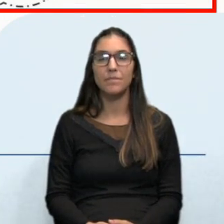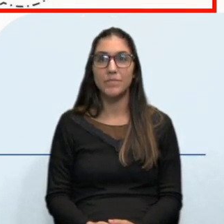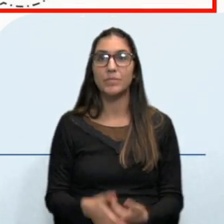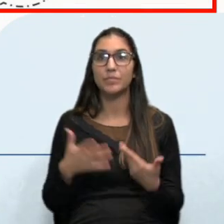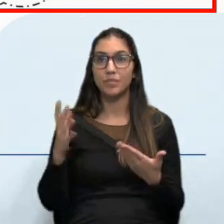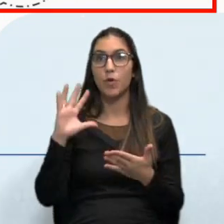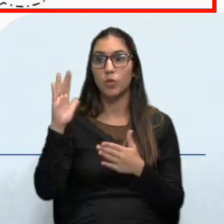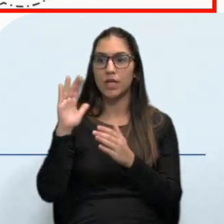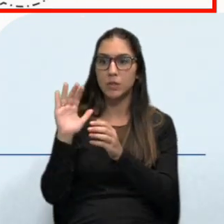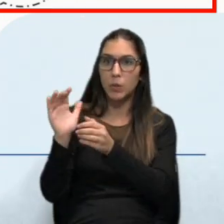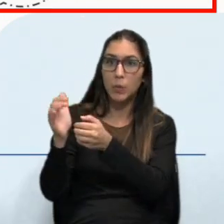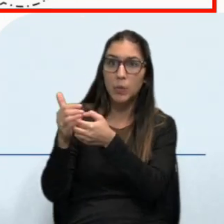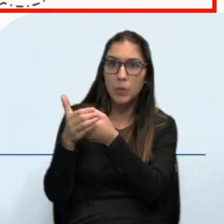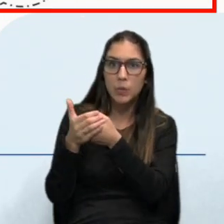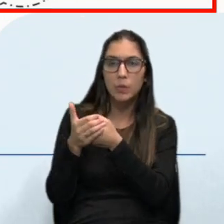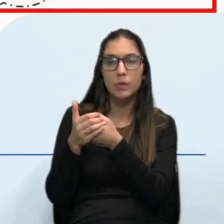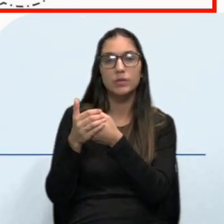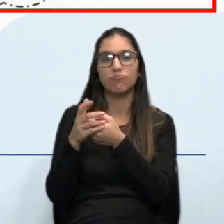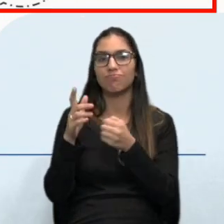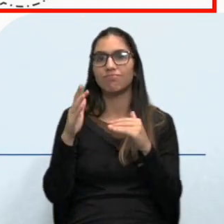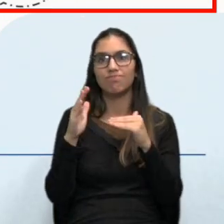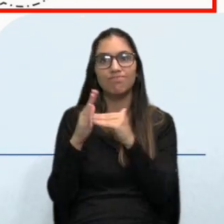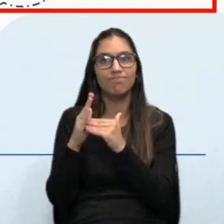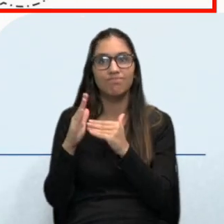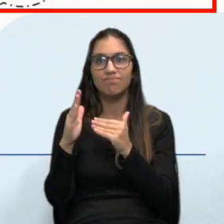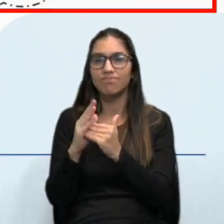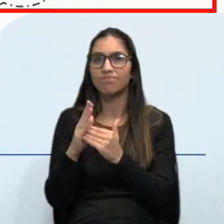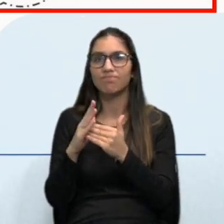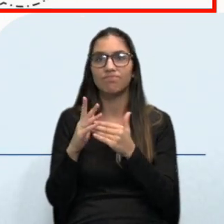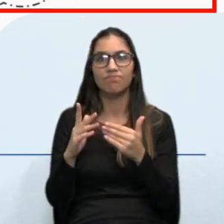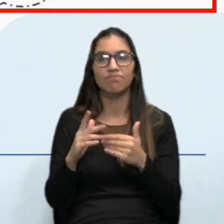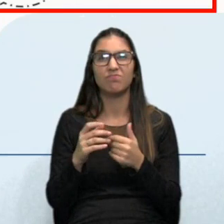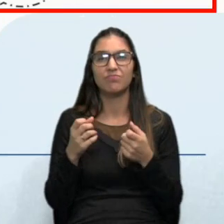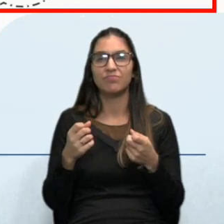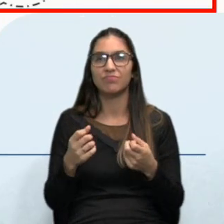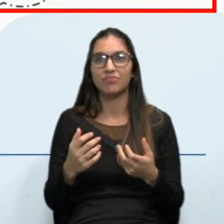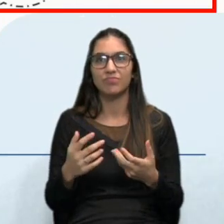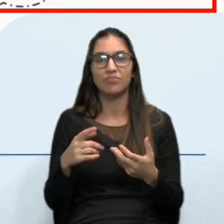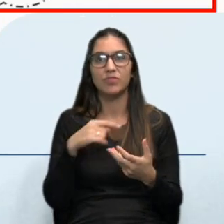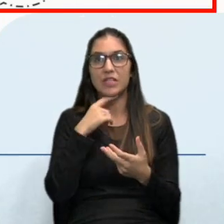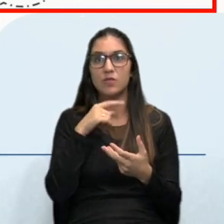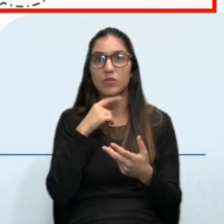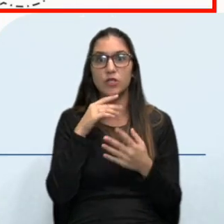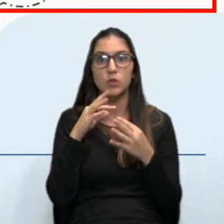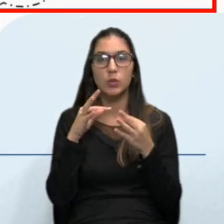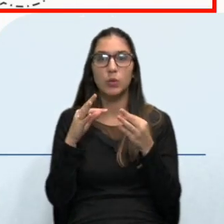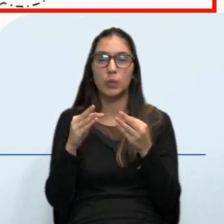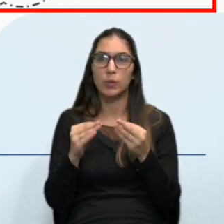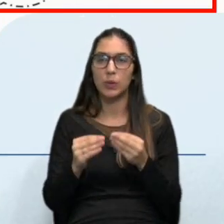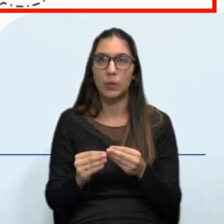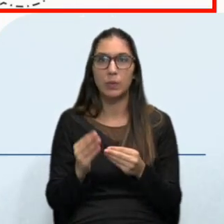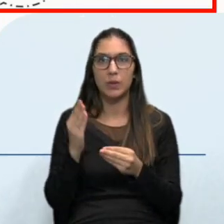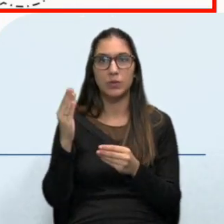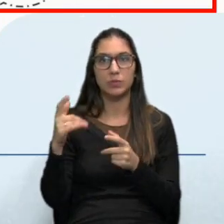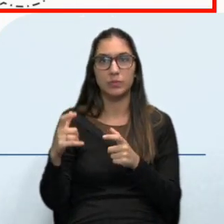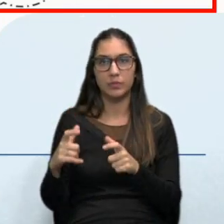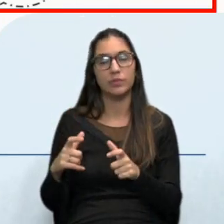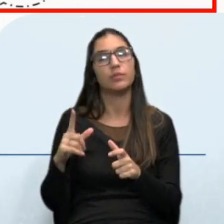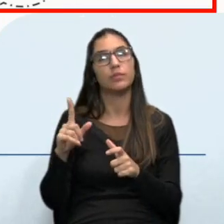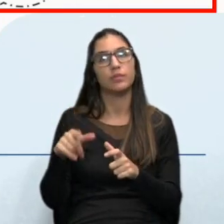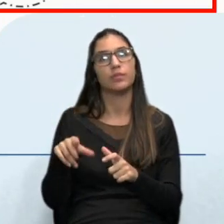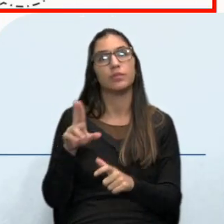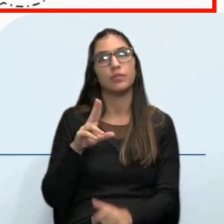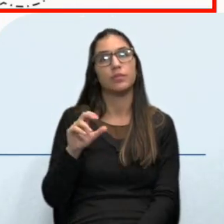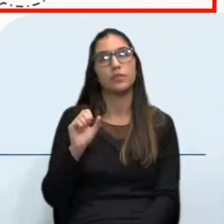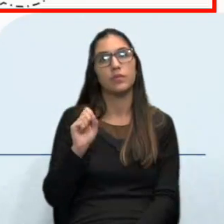Então, ocorre o sombreamento quando o sinal não consegue chegar por definitivo, quando não consegue chegar totalmente nessa área. Então, é a